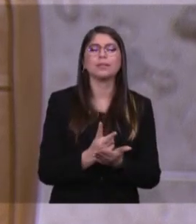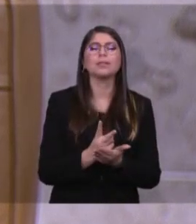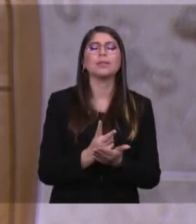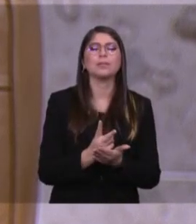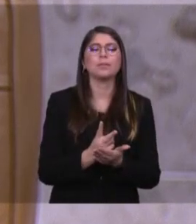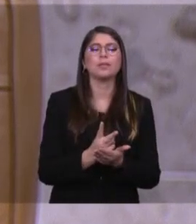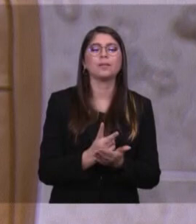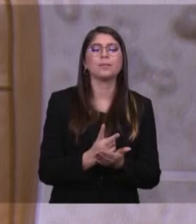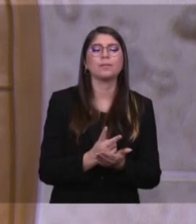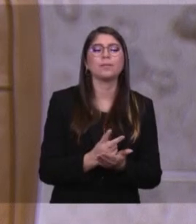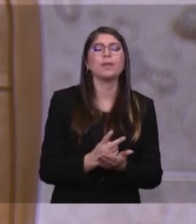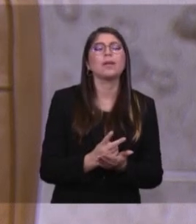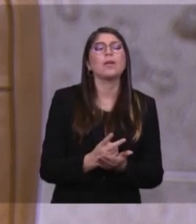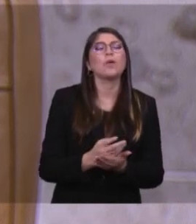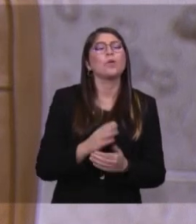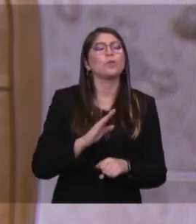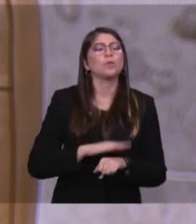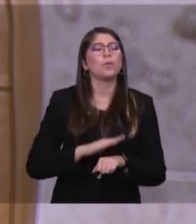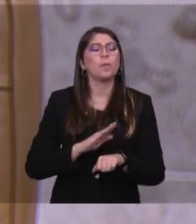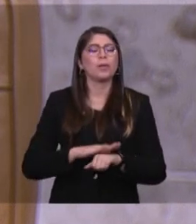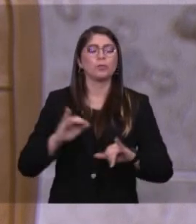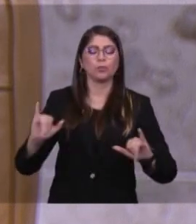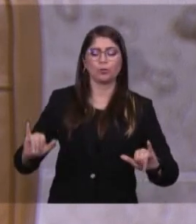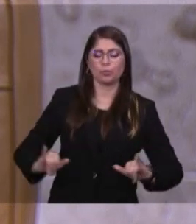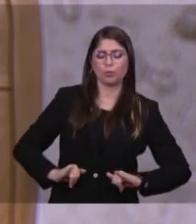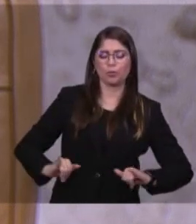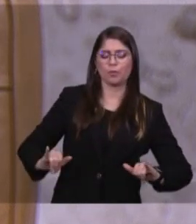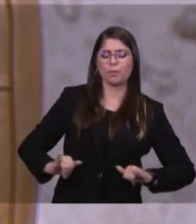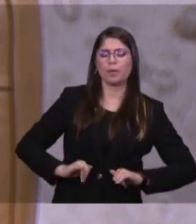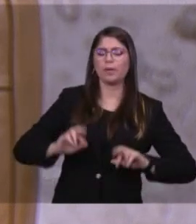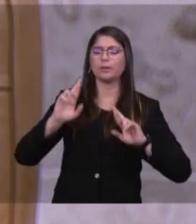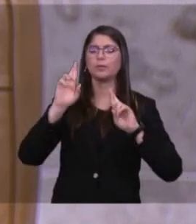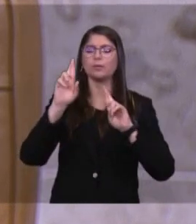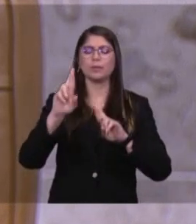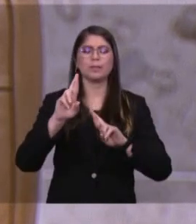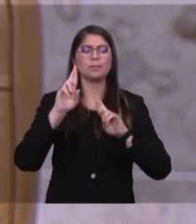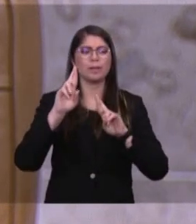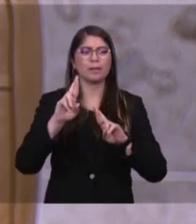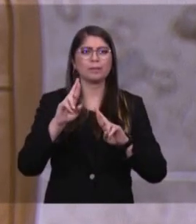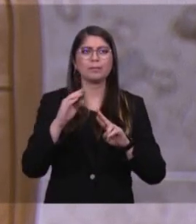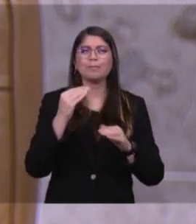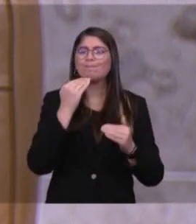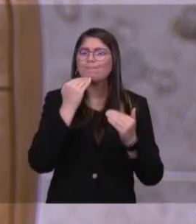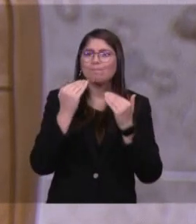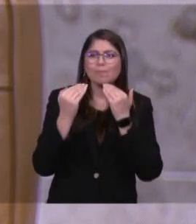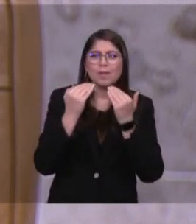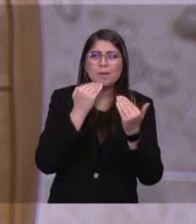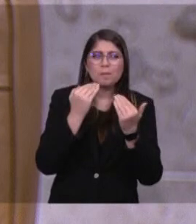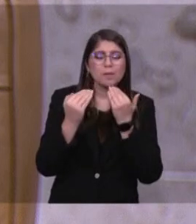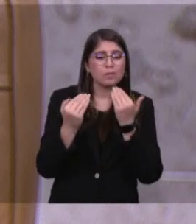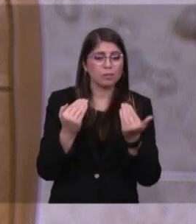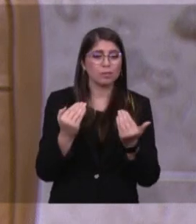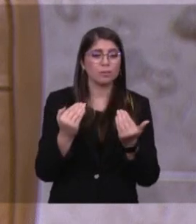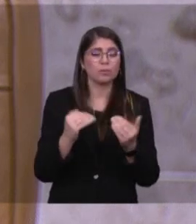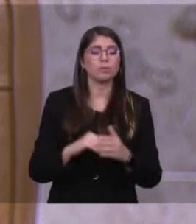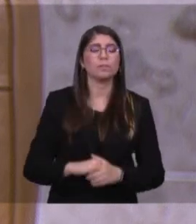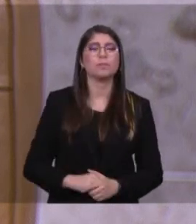das ondas de sofrimento, esperança e reivindicações de onde